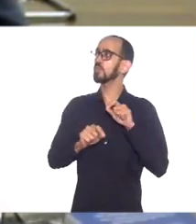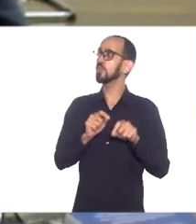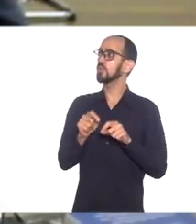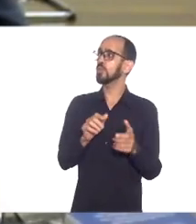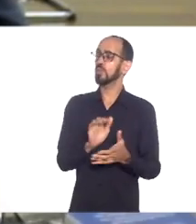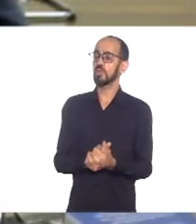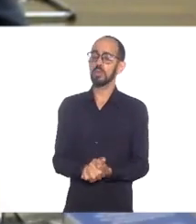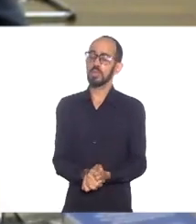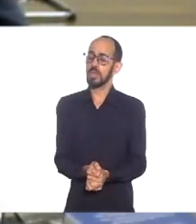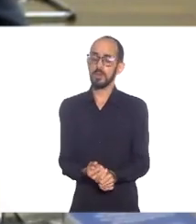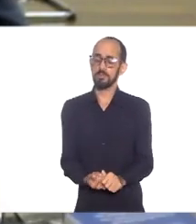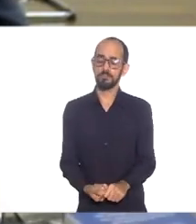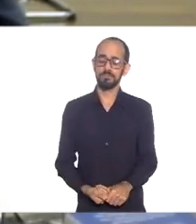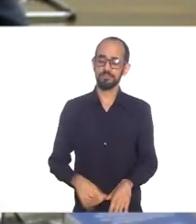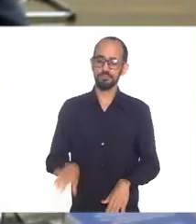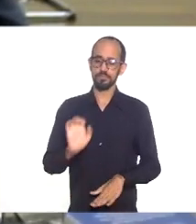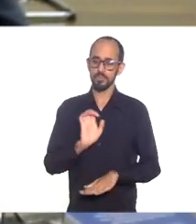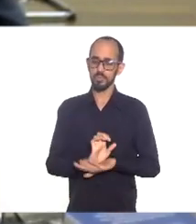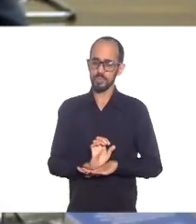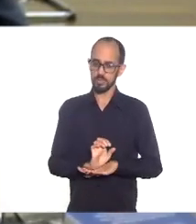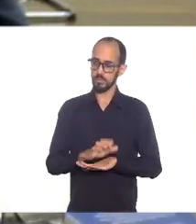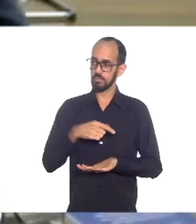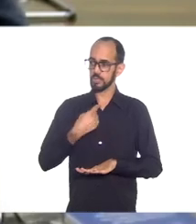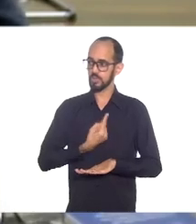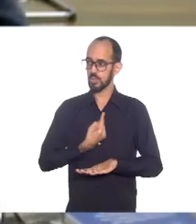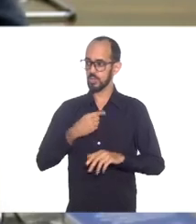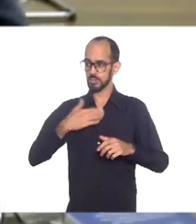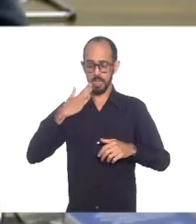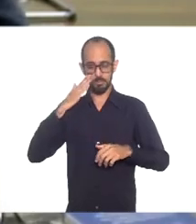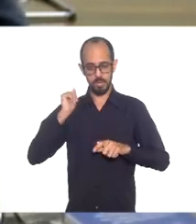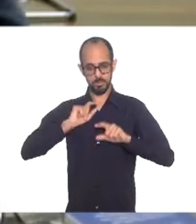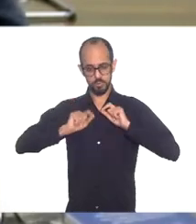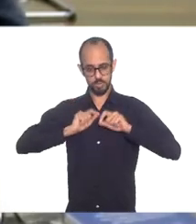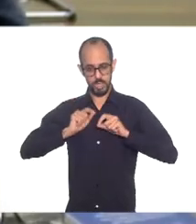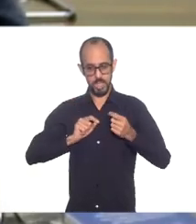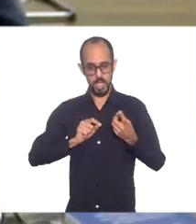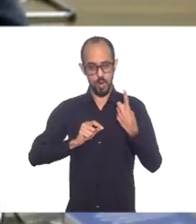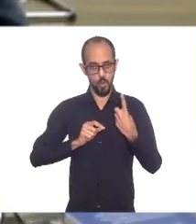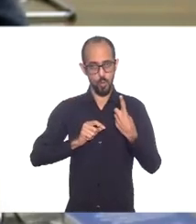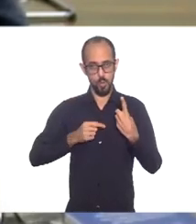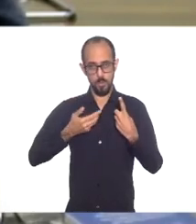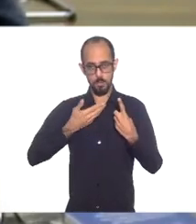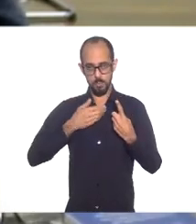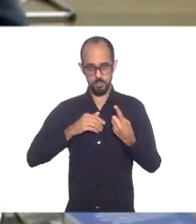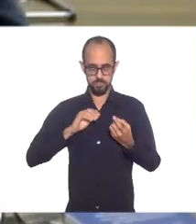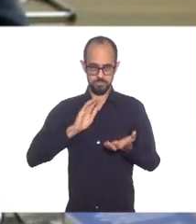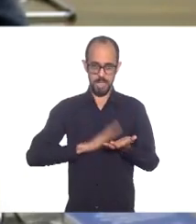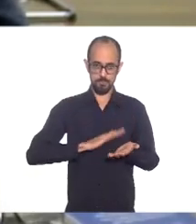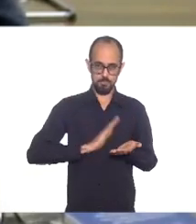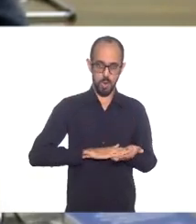Mas a gente também sabe que é melhor um na mão do que dois voando, né, Luiz?